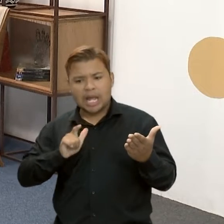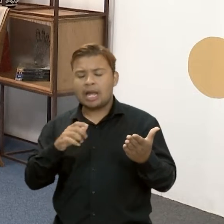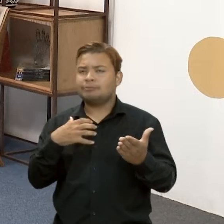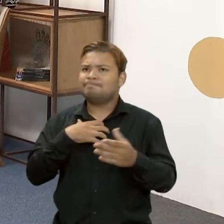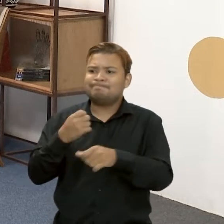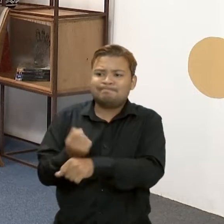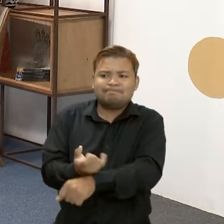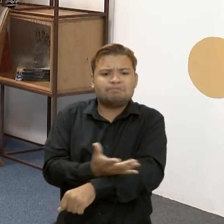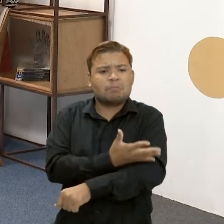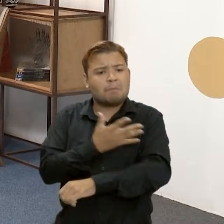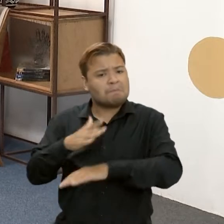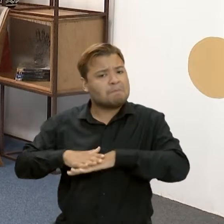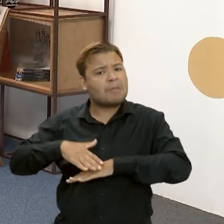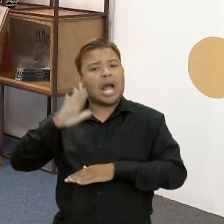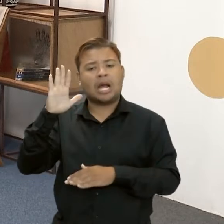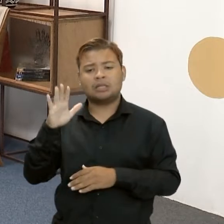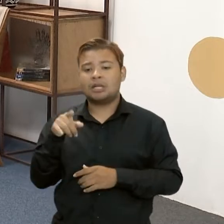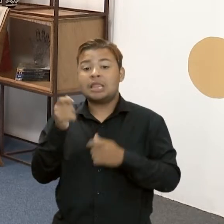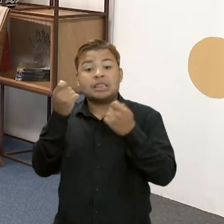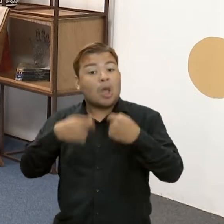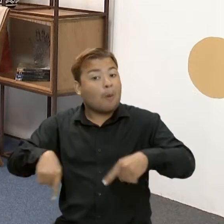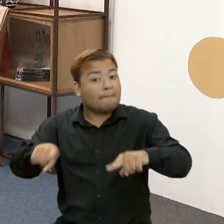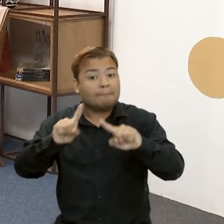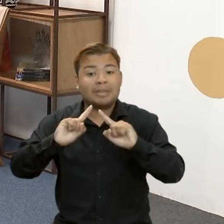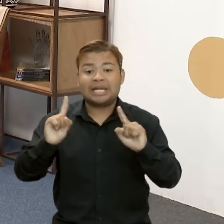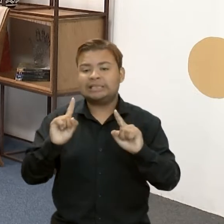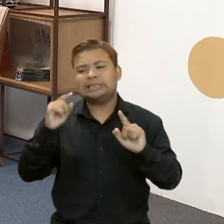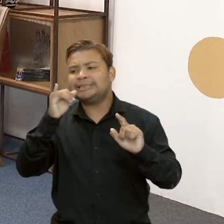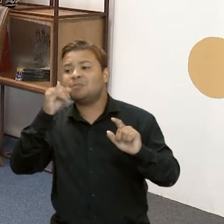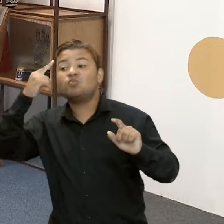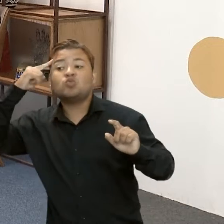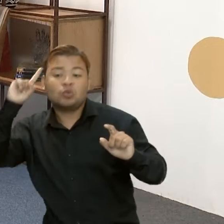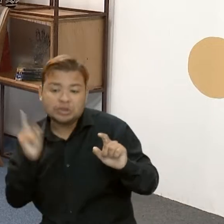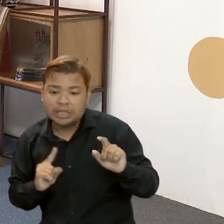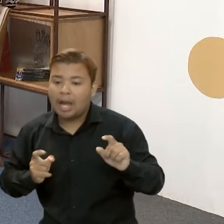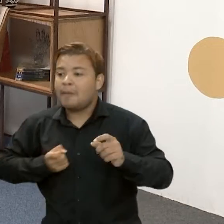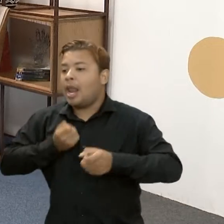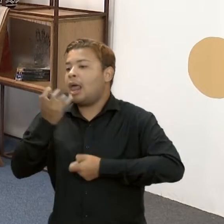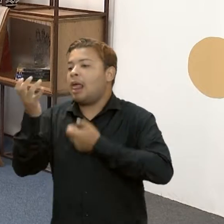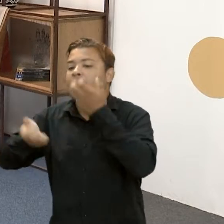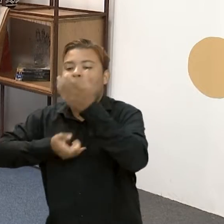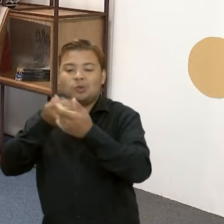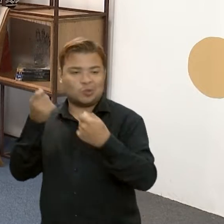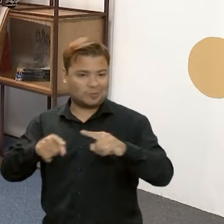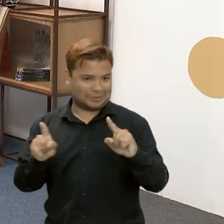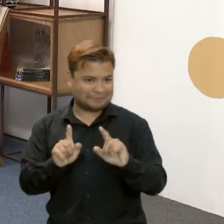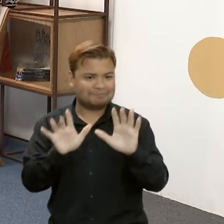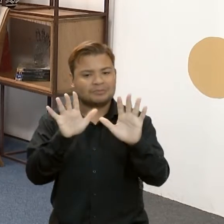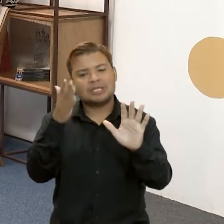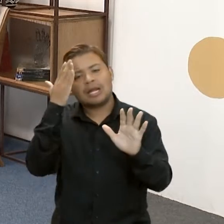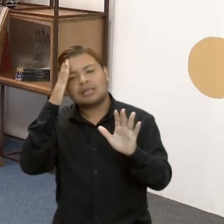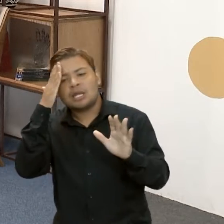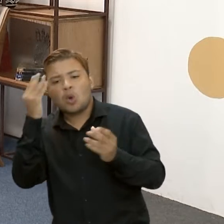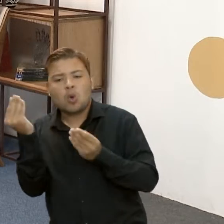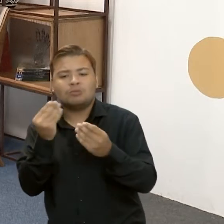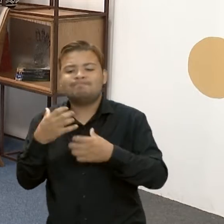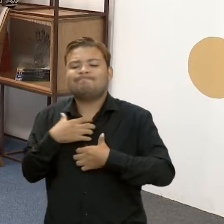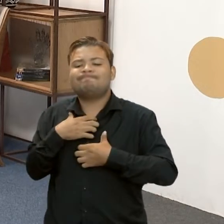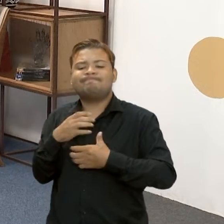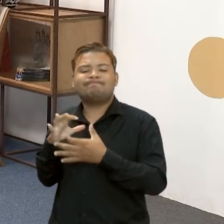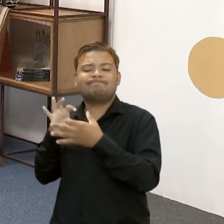emocionou. Não se preocupa e não precisa recitar se não souber, mas eu queria entender essa relação realmente